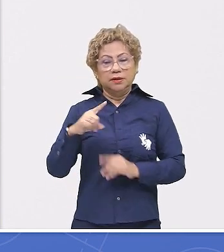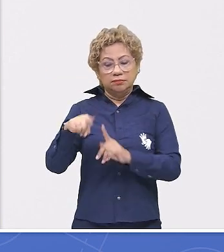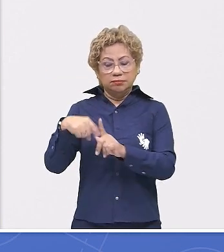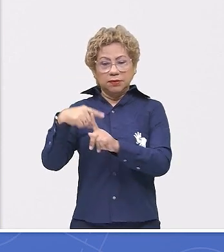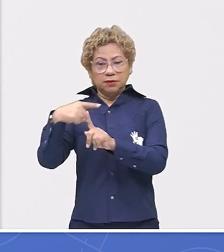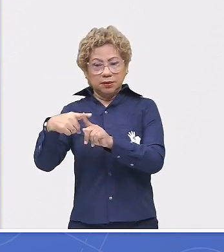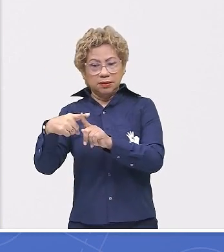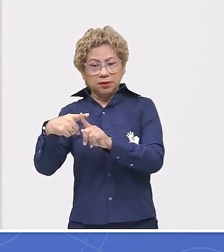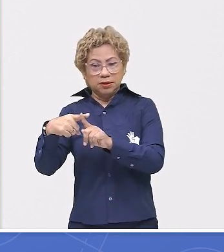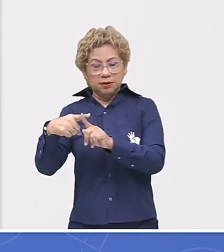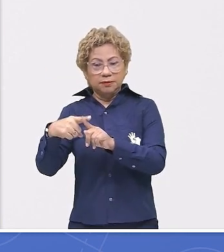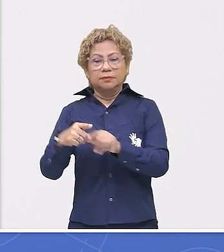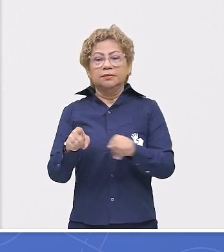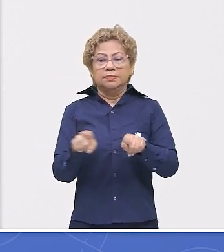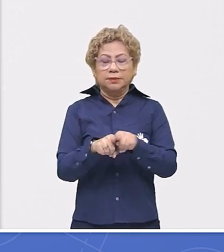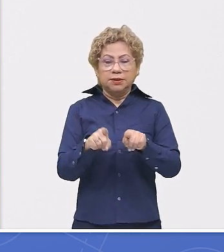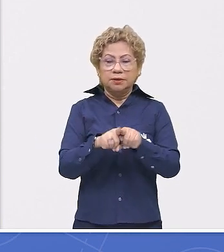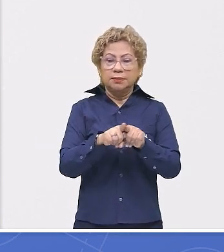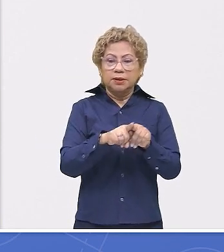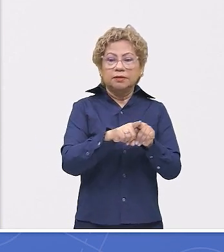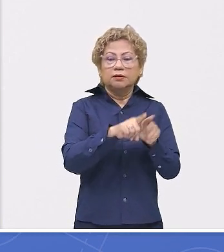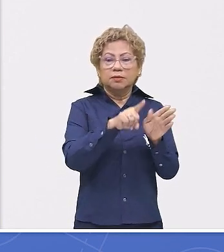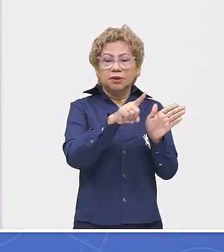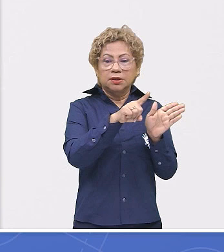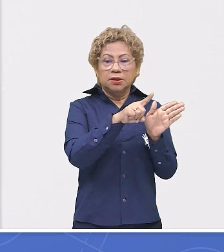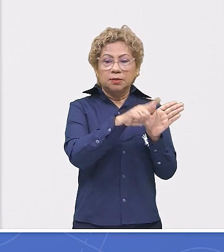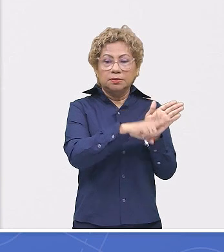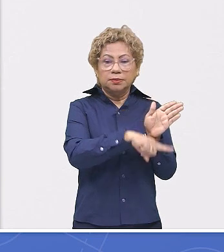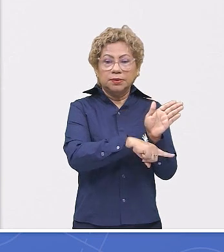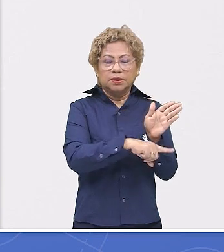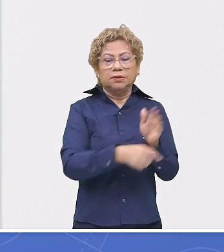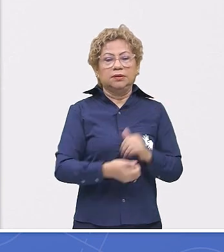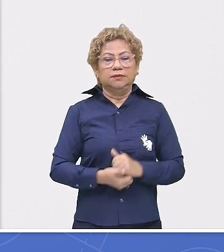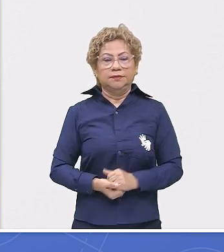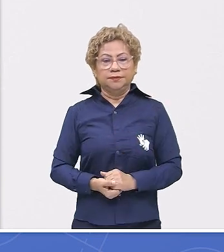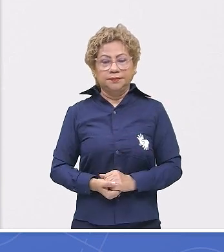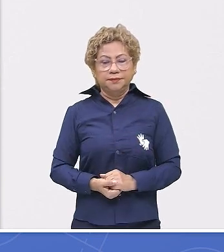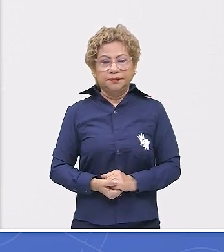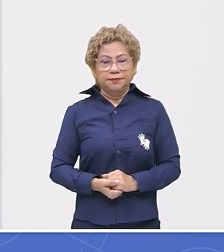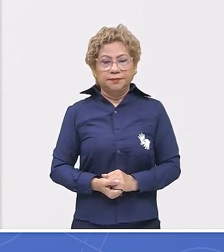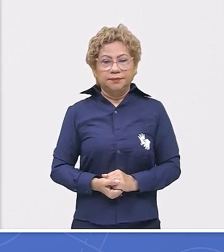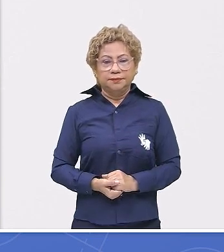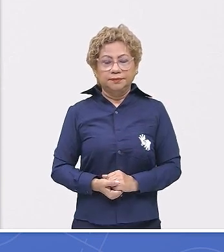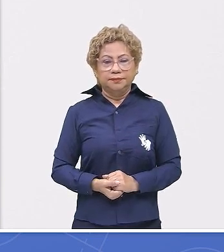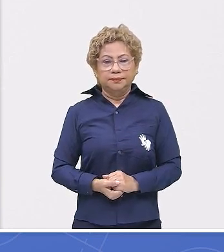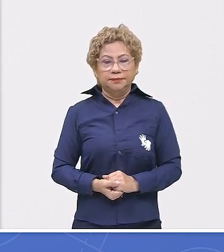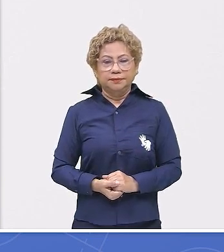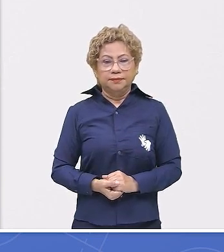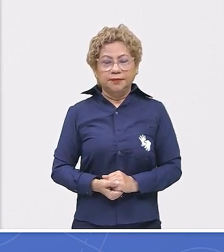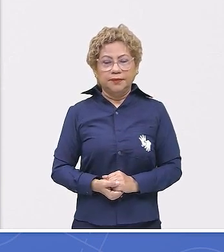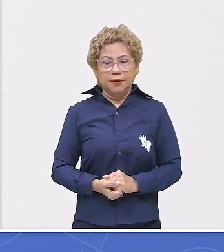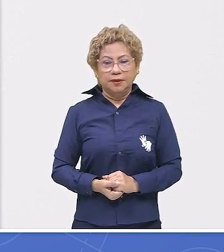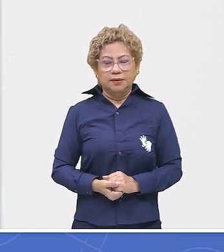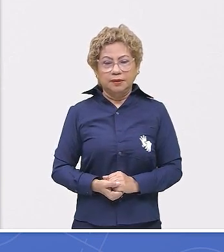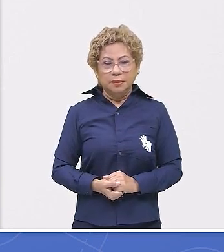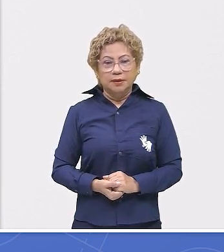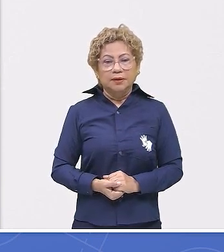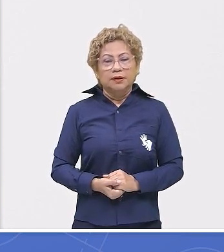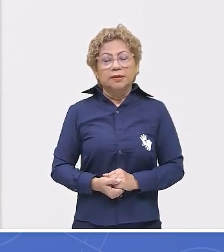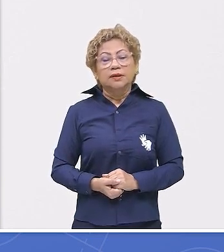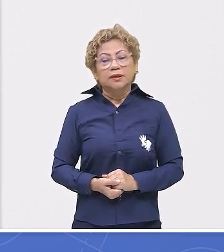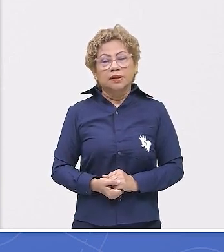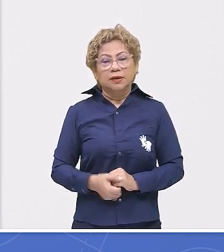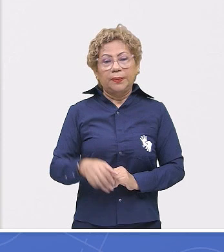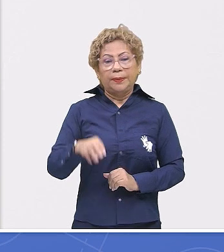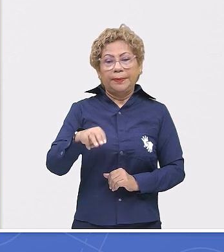lado negativo, ok? A gente observa que a partir, né, do meridiano de